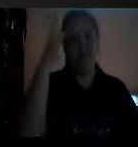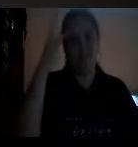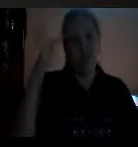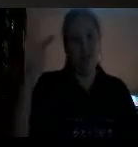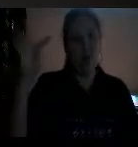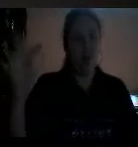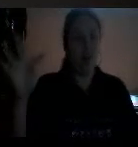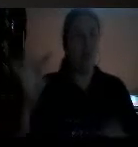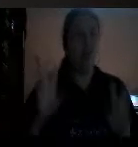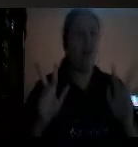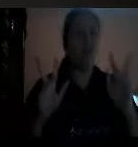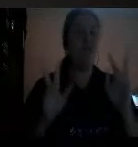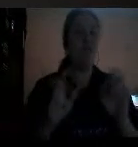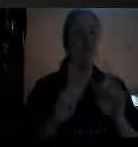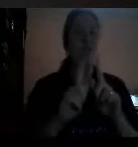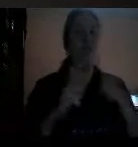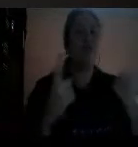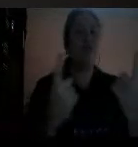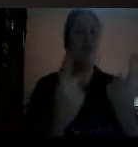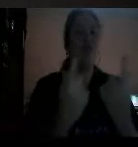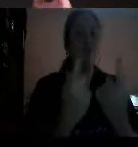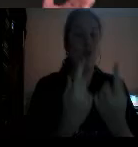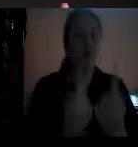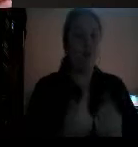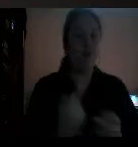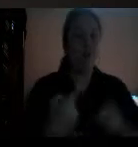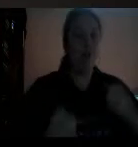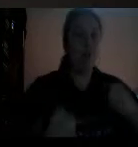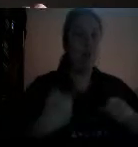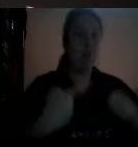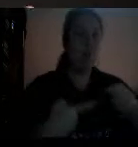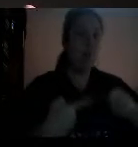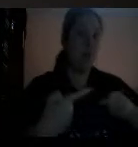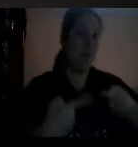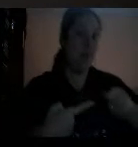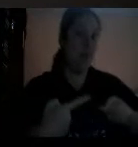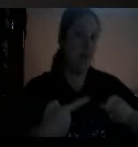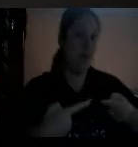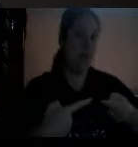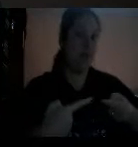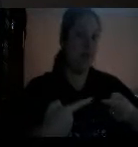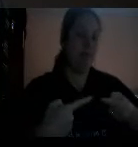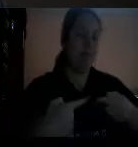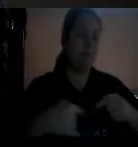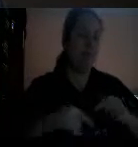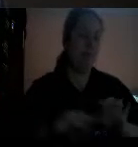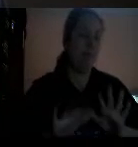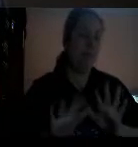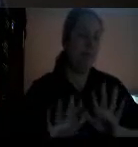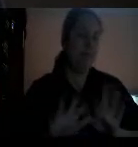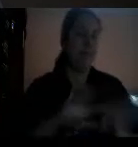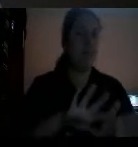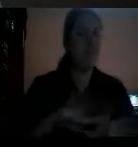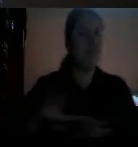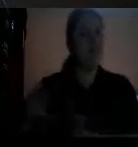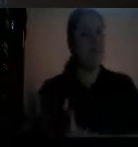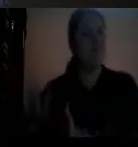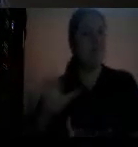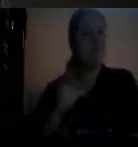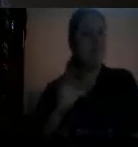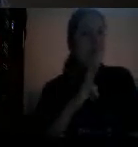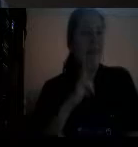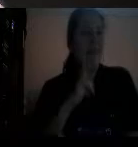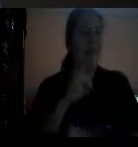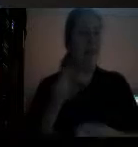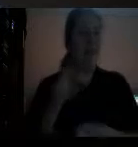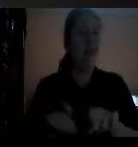Posteriormente ao livro do Hatzel, nós temos a construção da prática